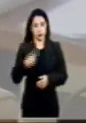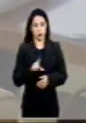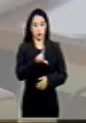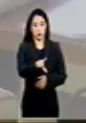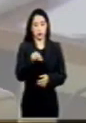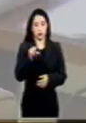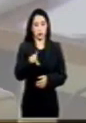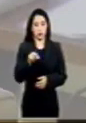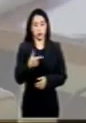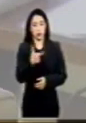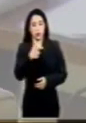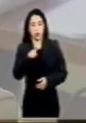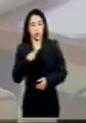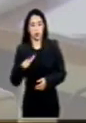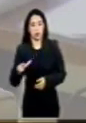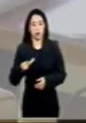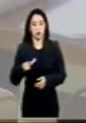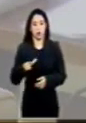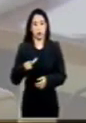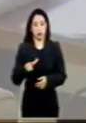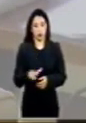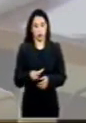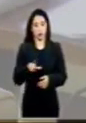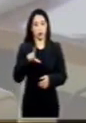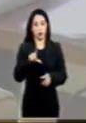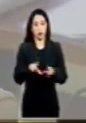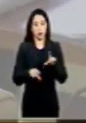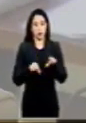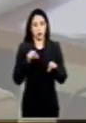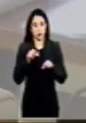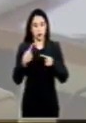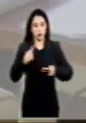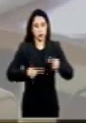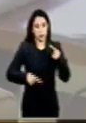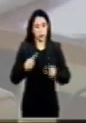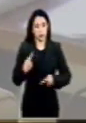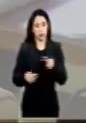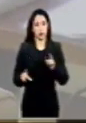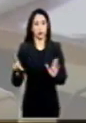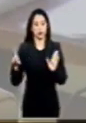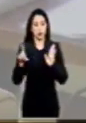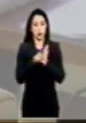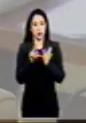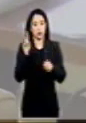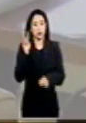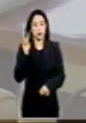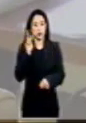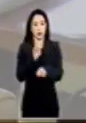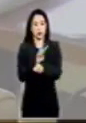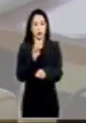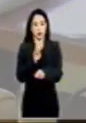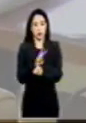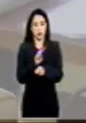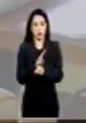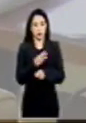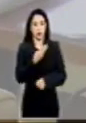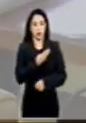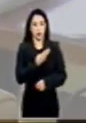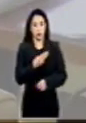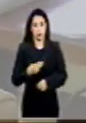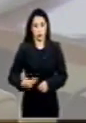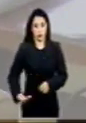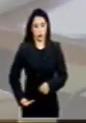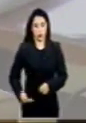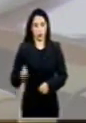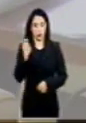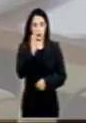de outras funções políticas tidas como legitimadoras dessa proteção, como é o caso de ministros de Estado.